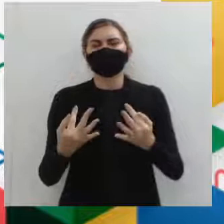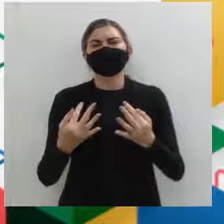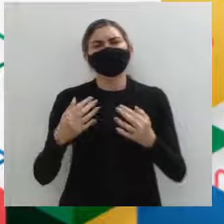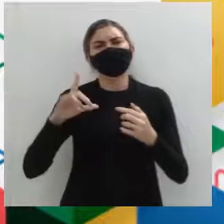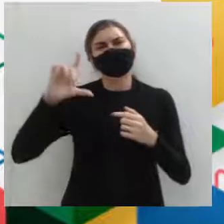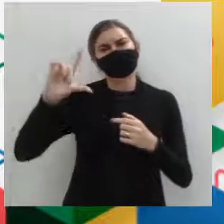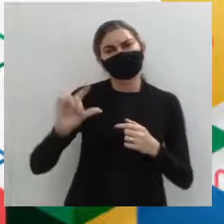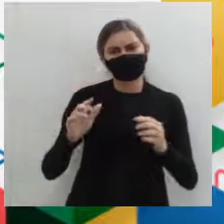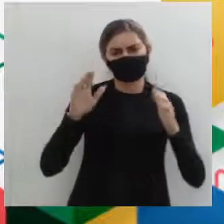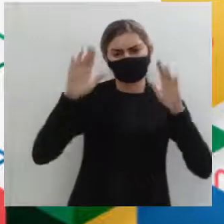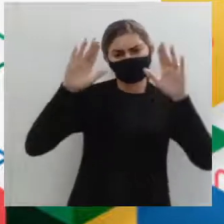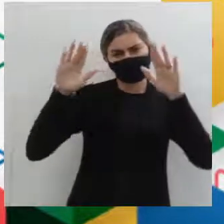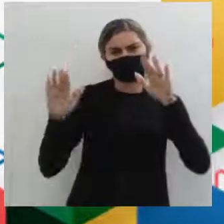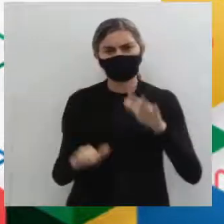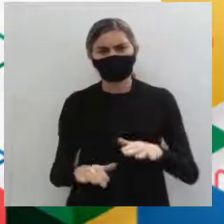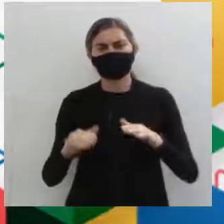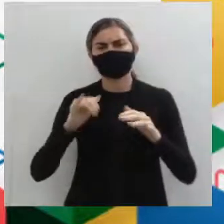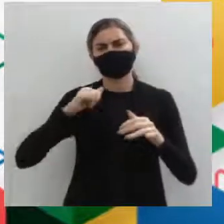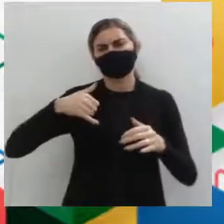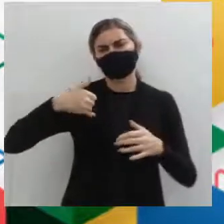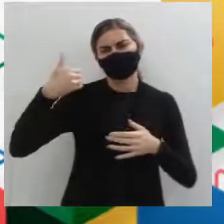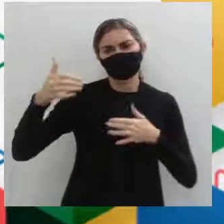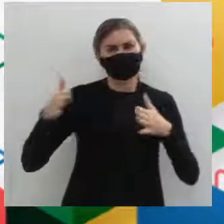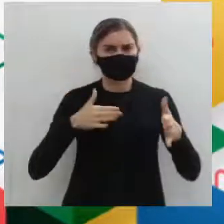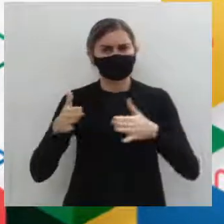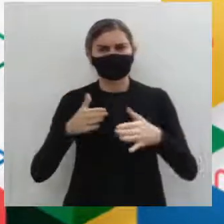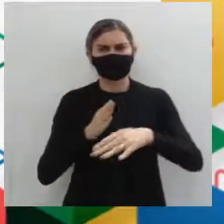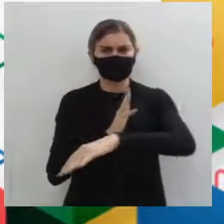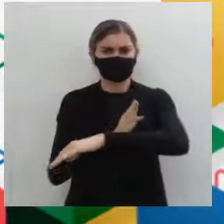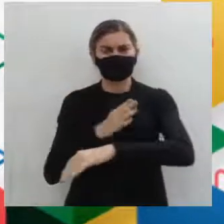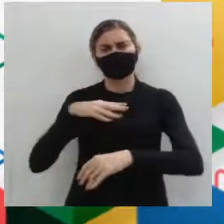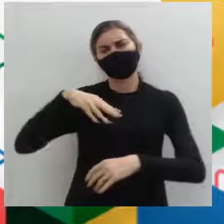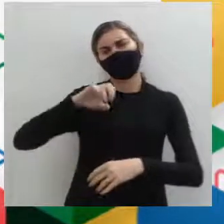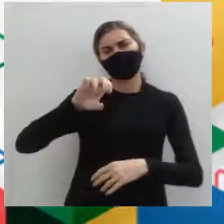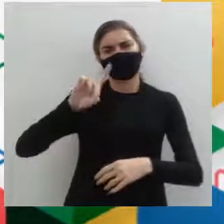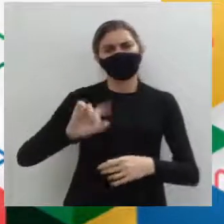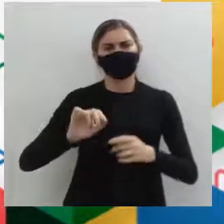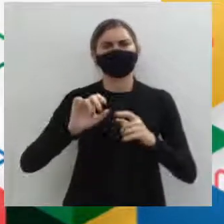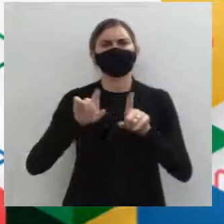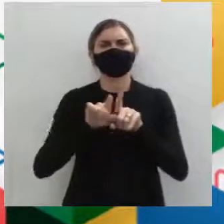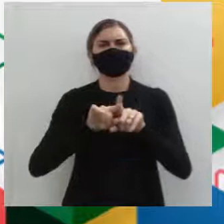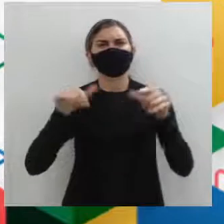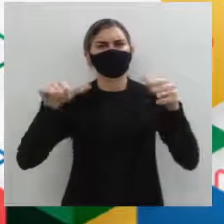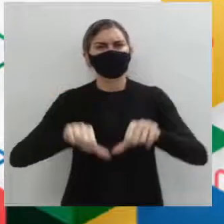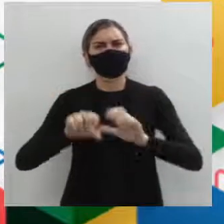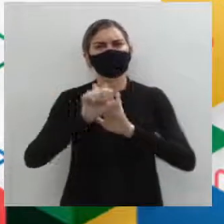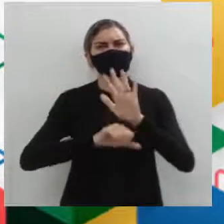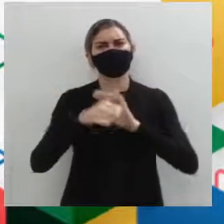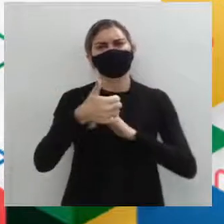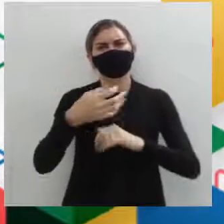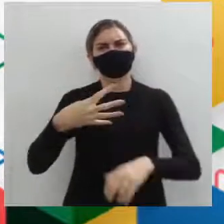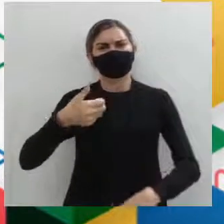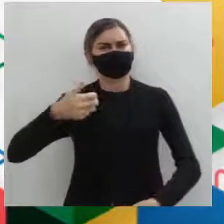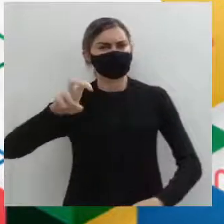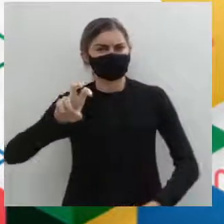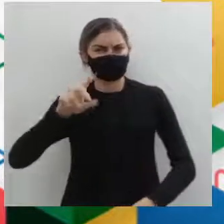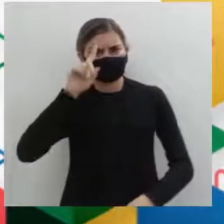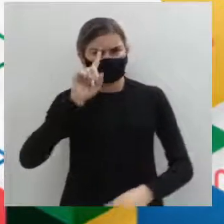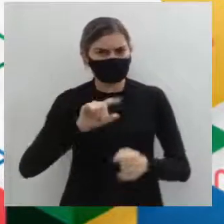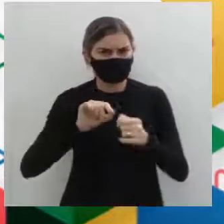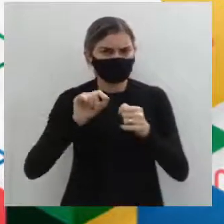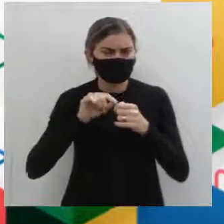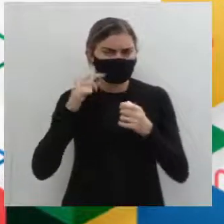Idade Média e das crises do século XIV e XV, hein? Não sabe onde vai ver essas aulas?